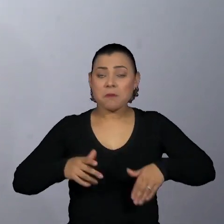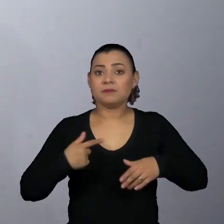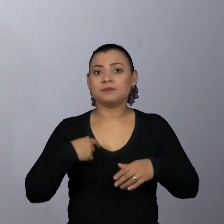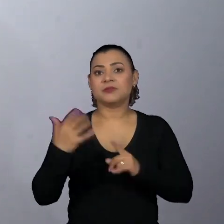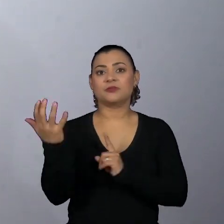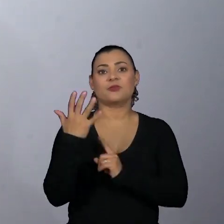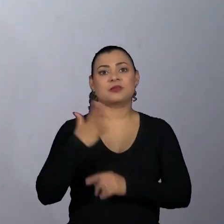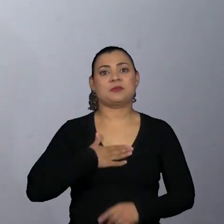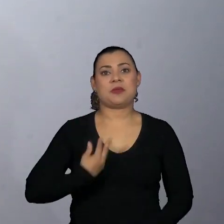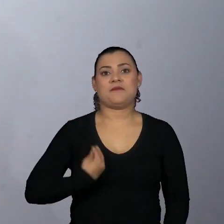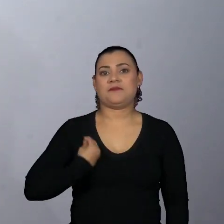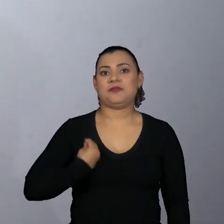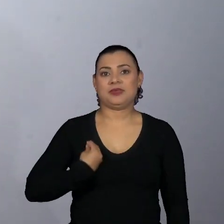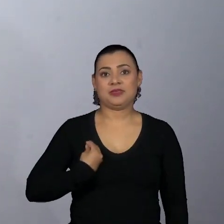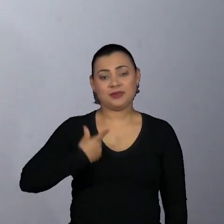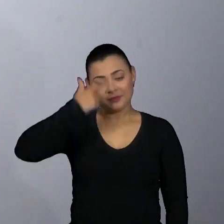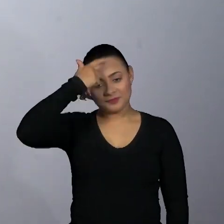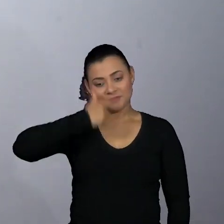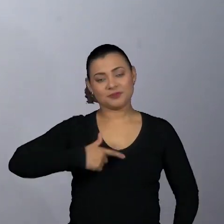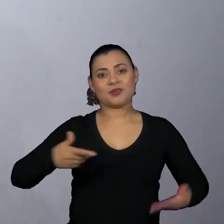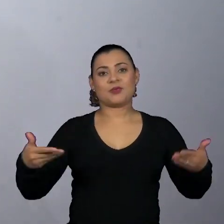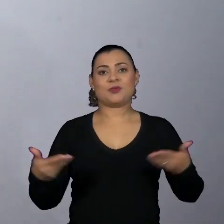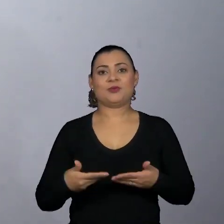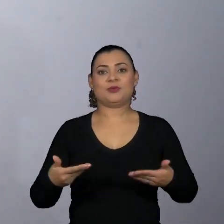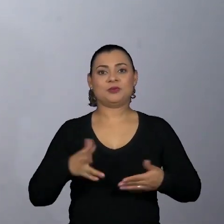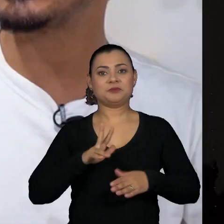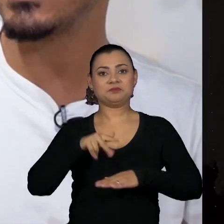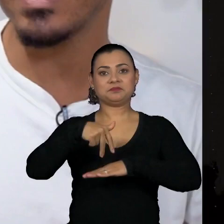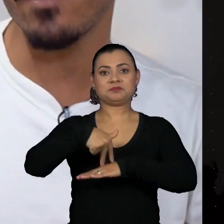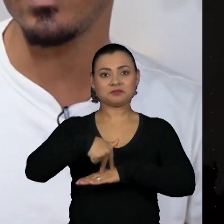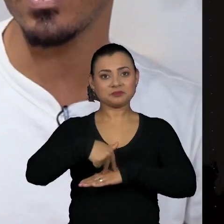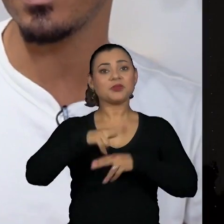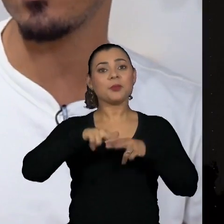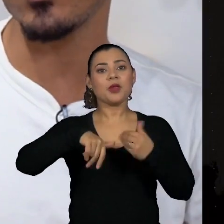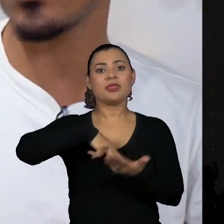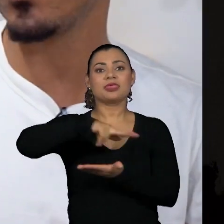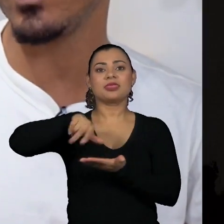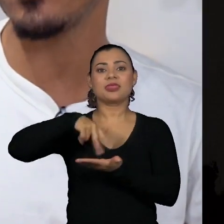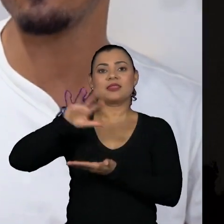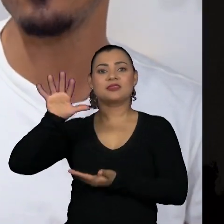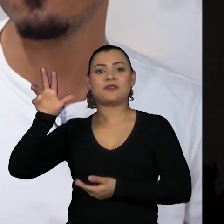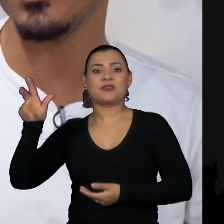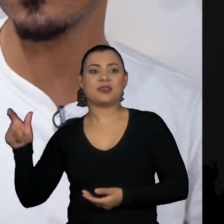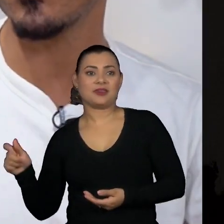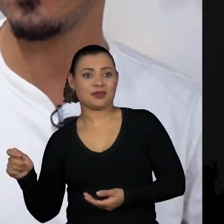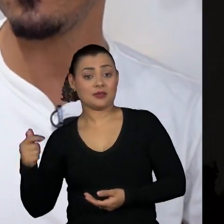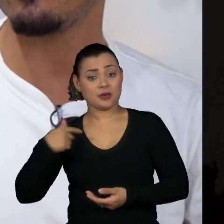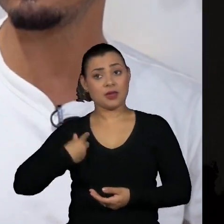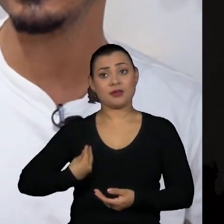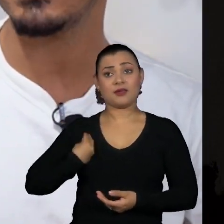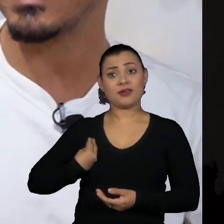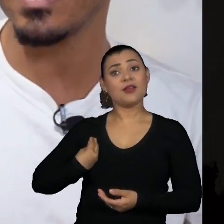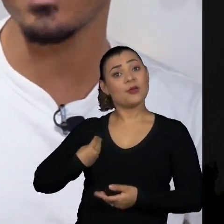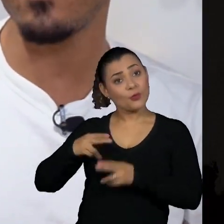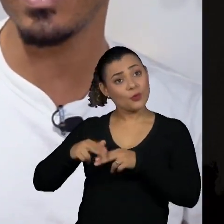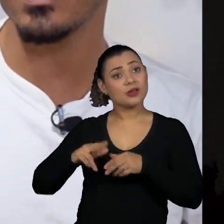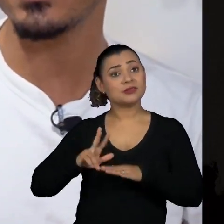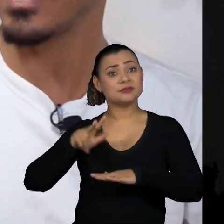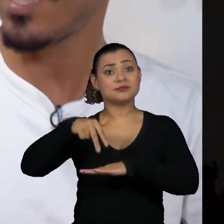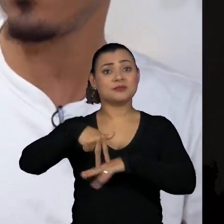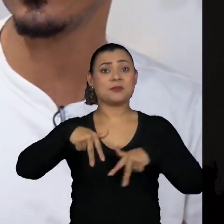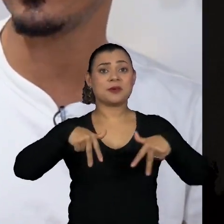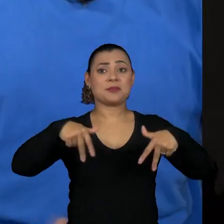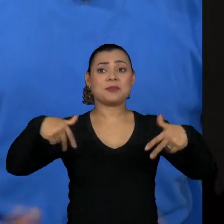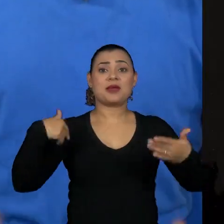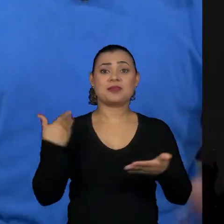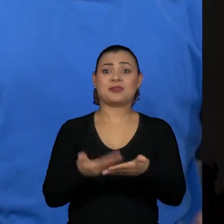influência na minha vida, de quem eu sou hoje, de quem eu me coloco no mundo, nas danças africanas. Então eu estudo isso, eu vivo disso, eu sobrevivo das danças africanas e